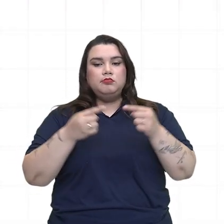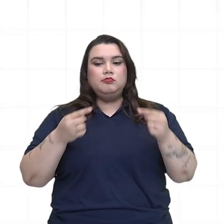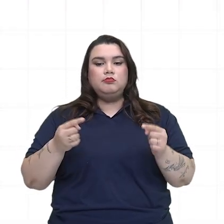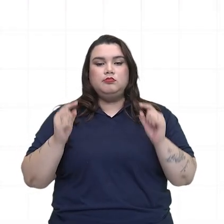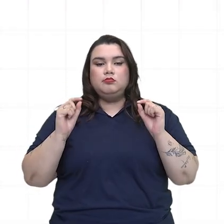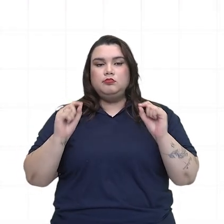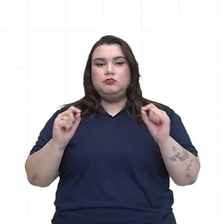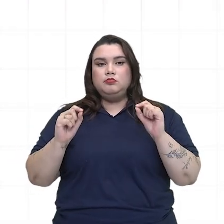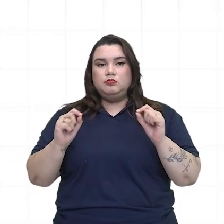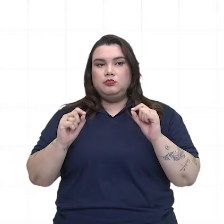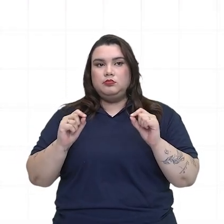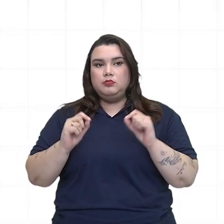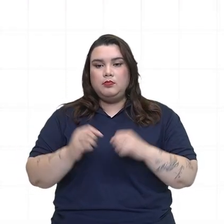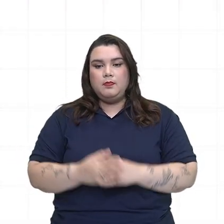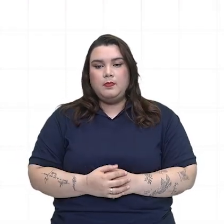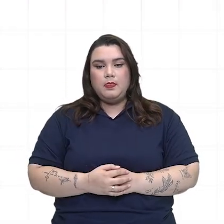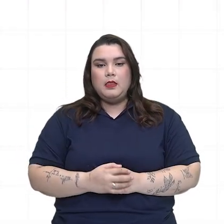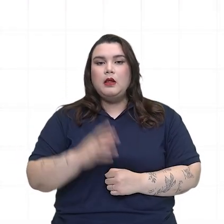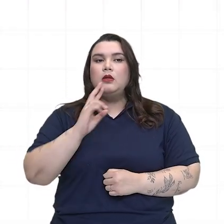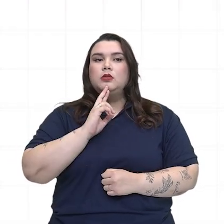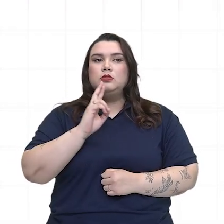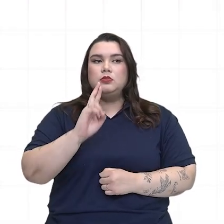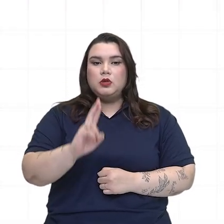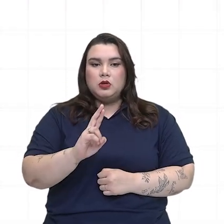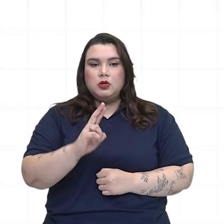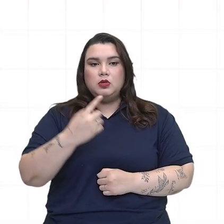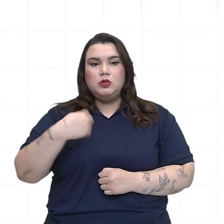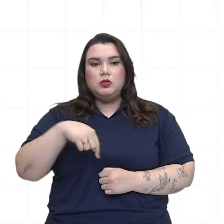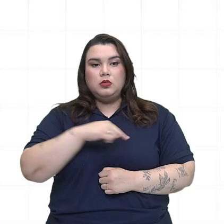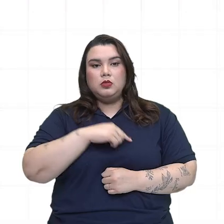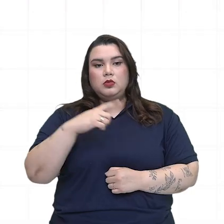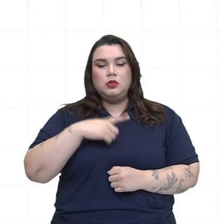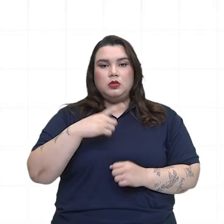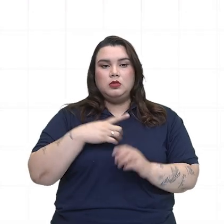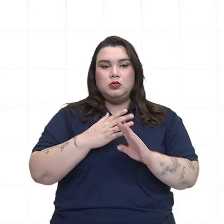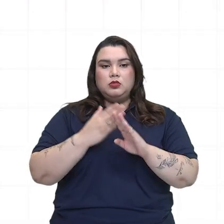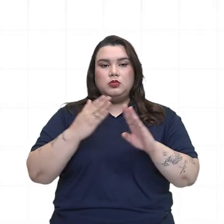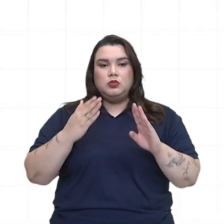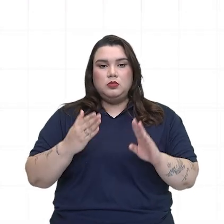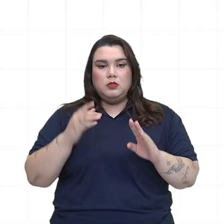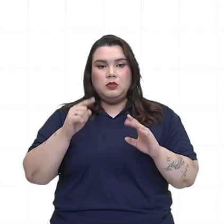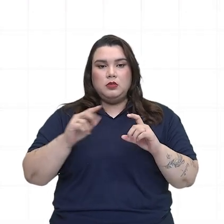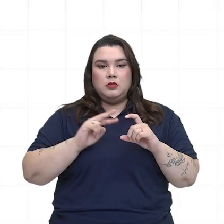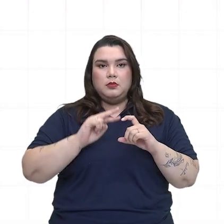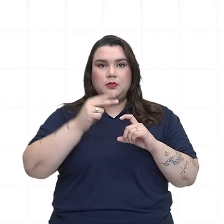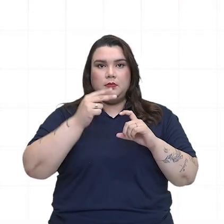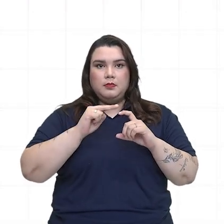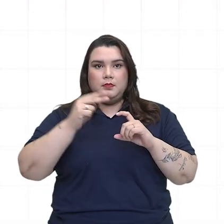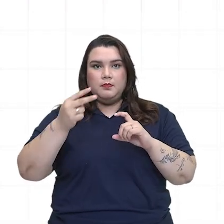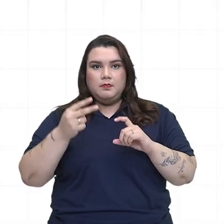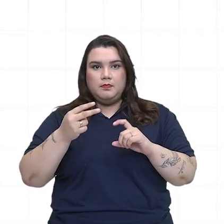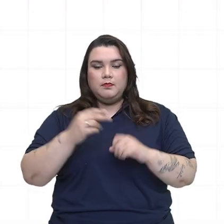vai dar como resultado, que é o que nós chamamos de potência, de